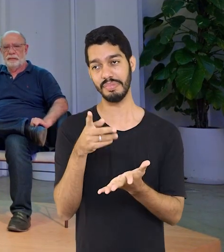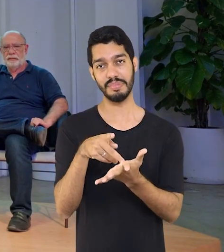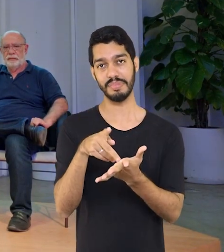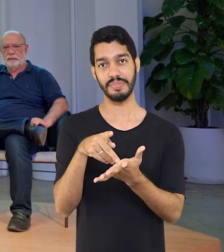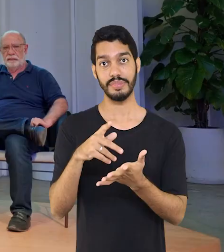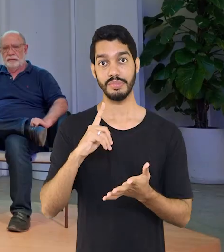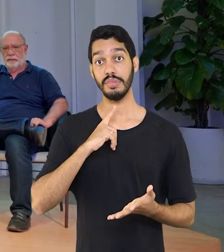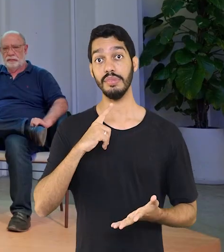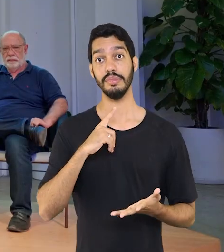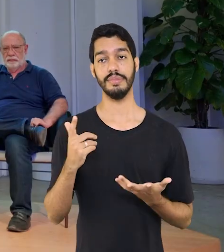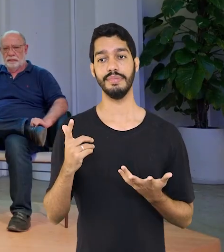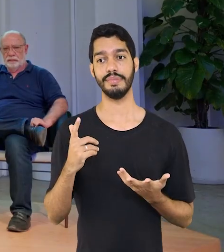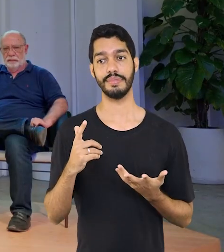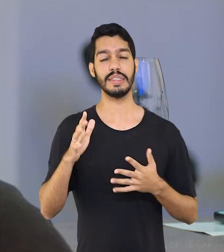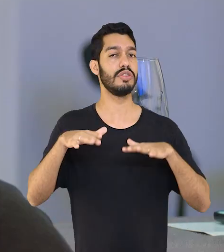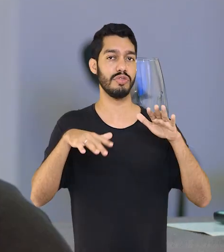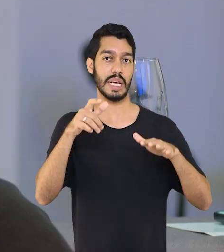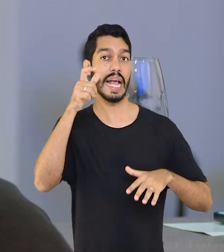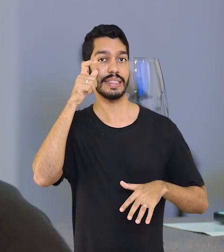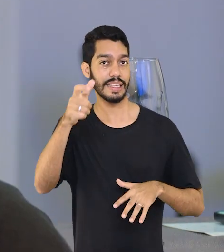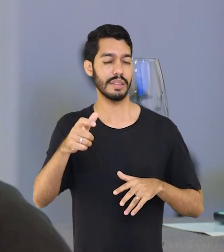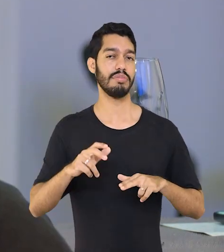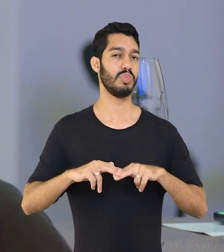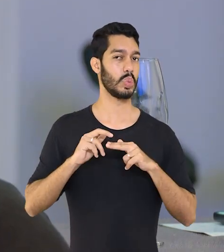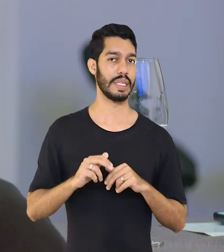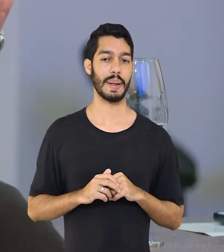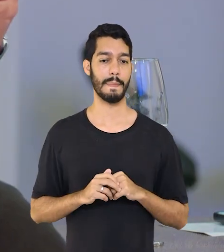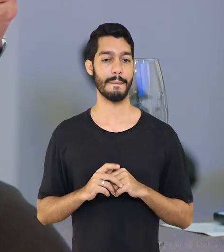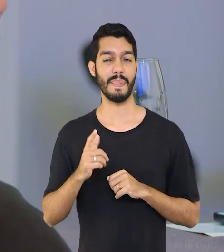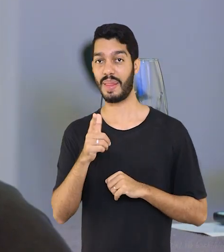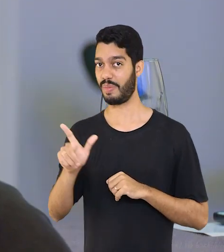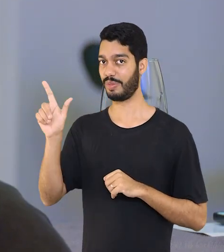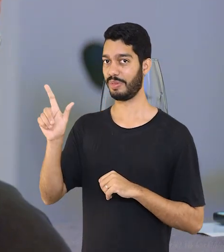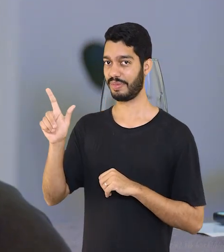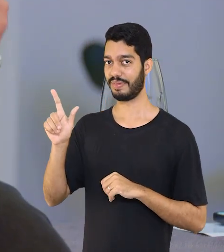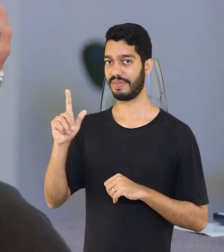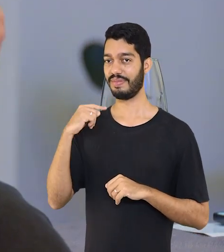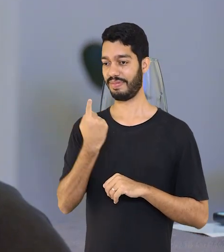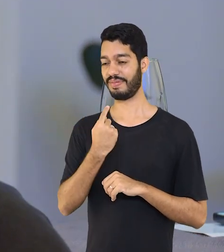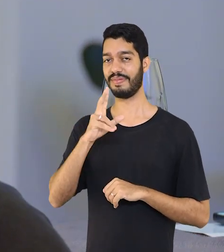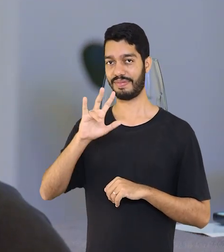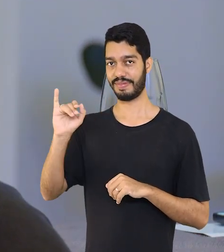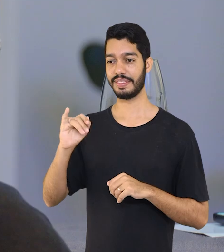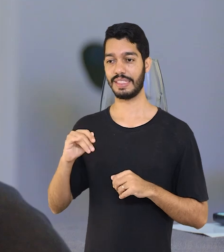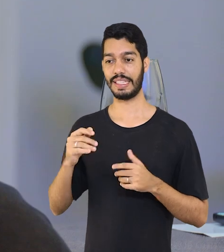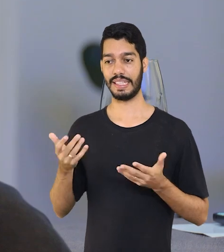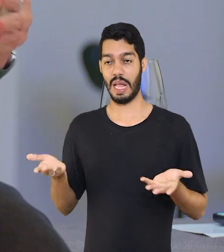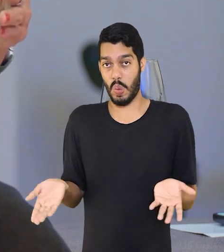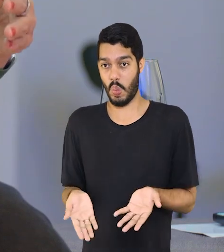são questões bem interessantes, até porque um outro paradoxo que a gente